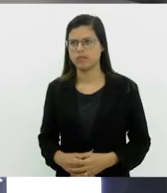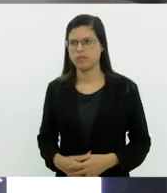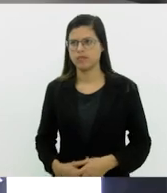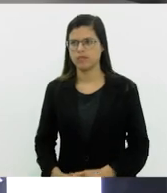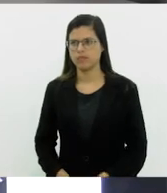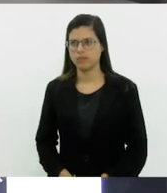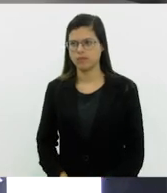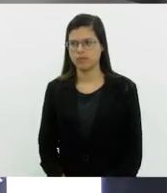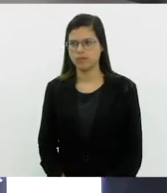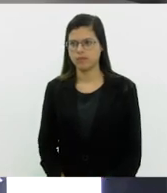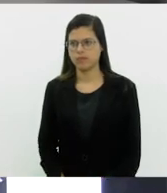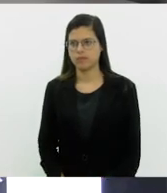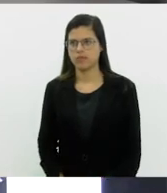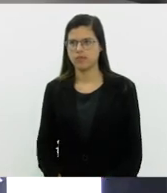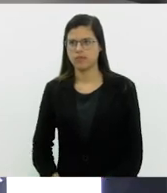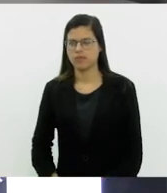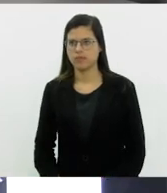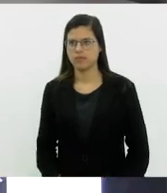Opa!